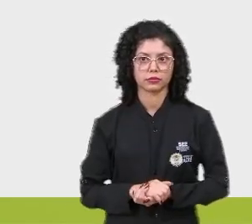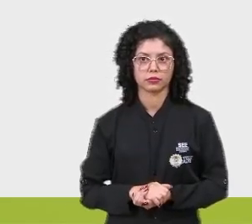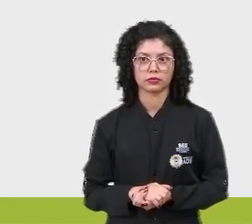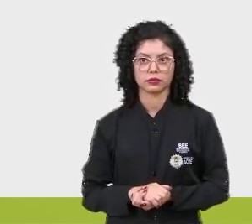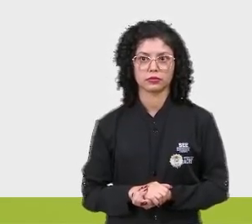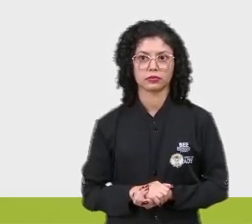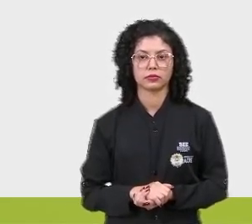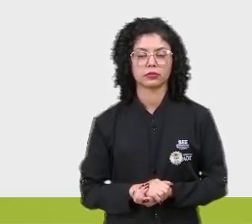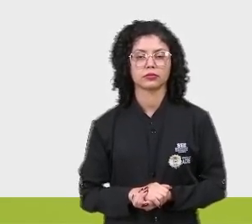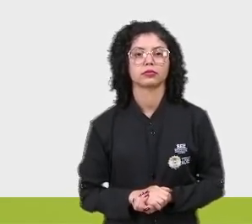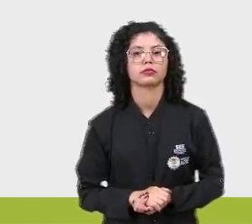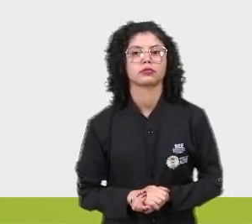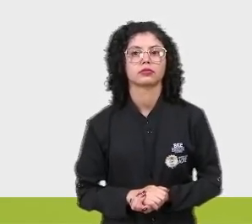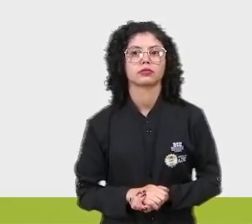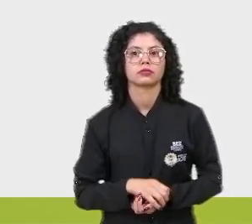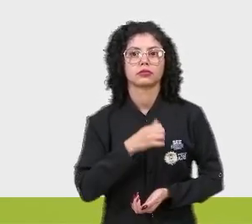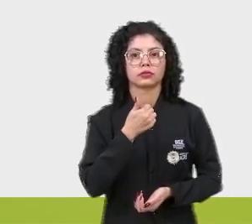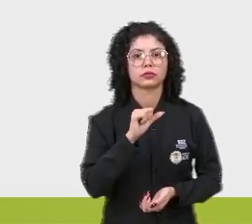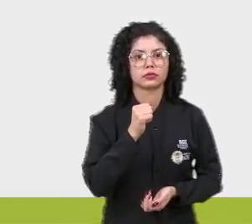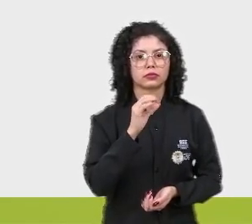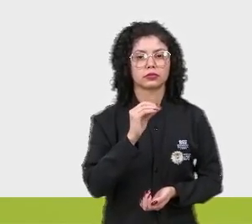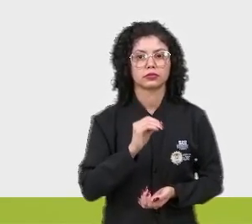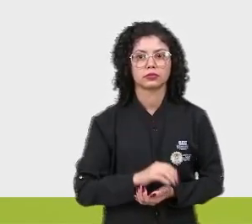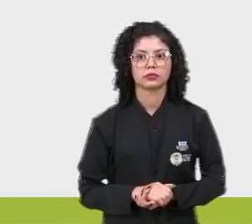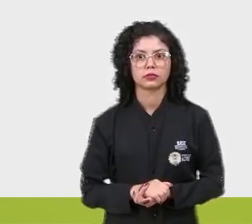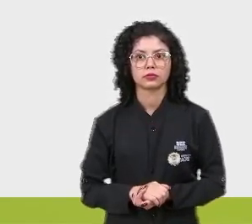linear, com ângulo igual a 180 graus.